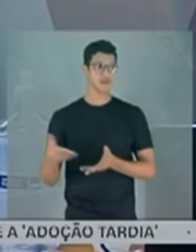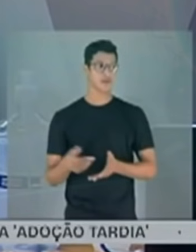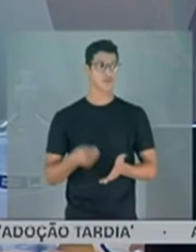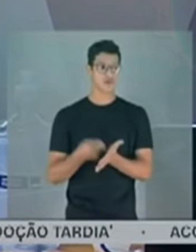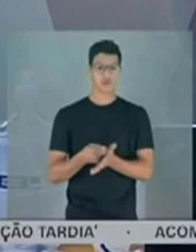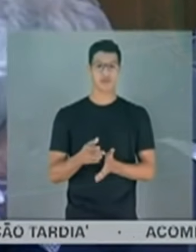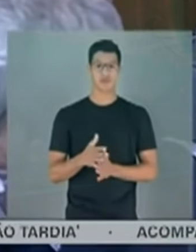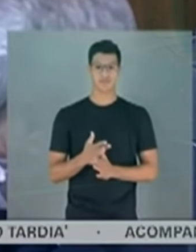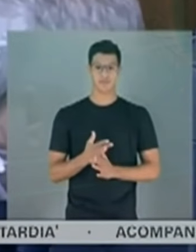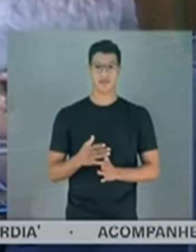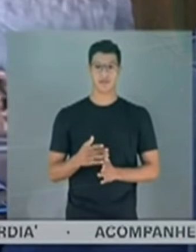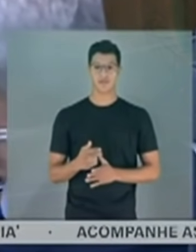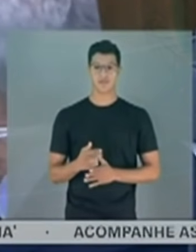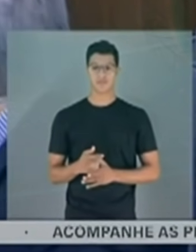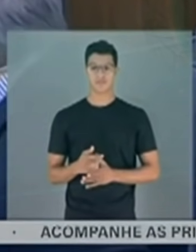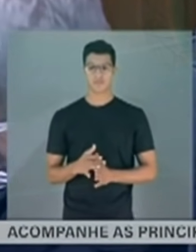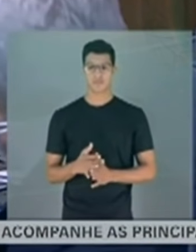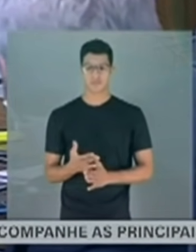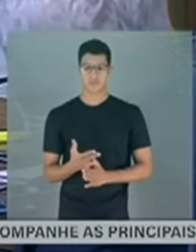tranquilo, está calmo agora.